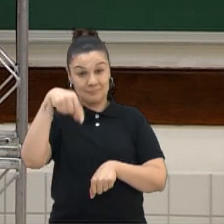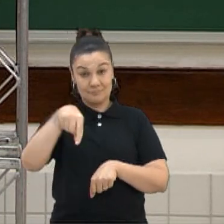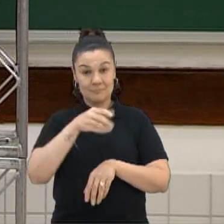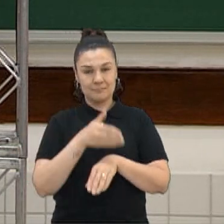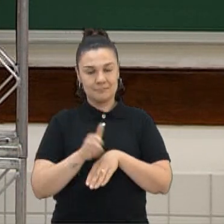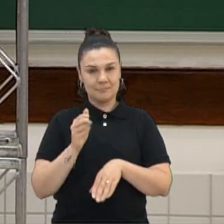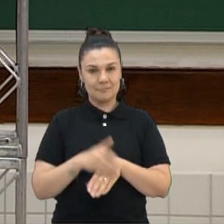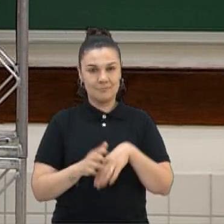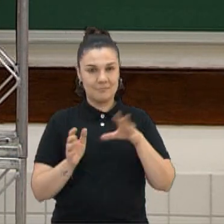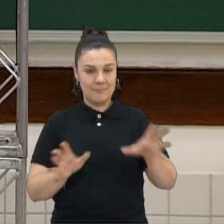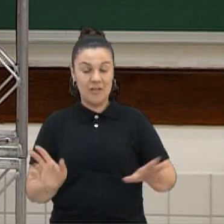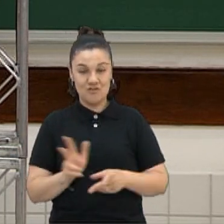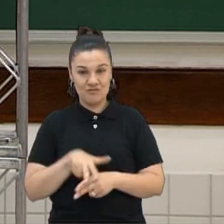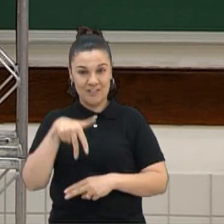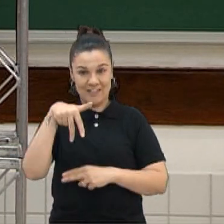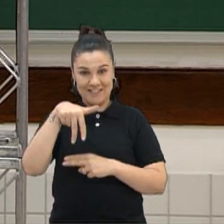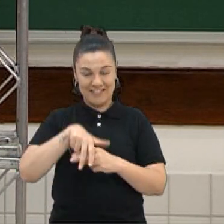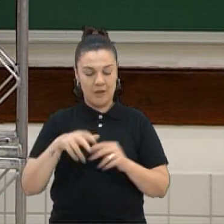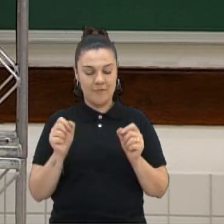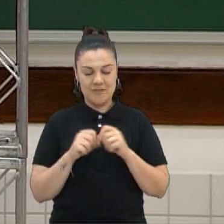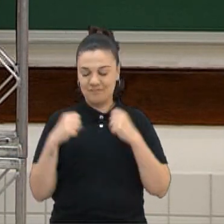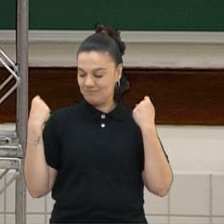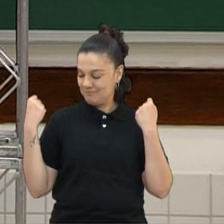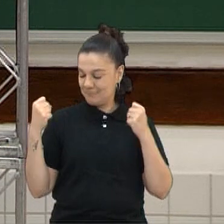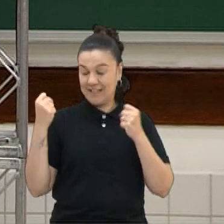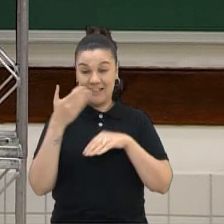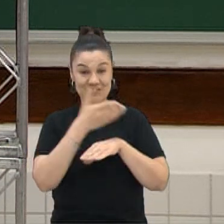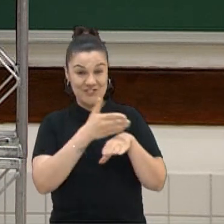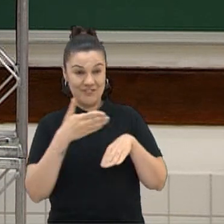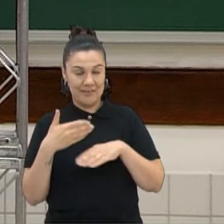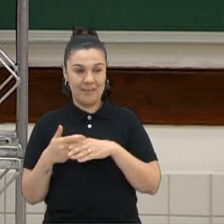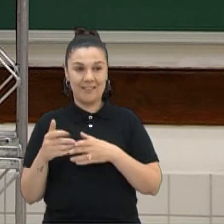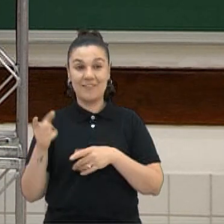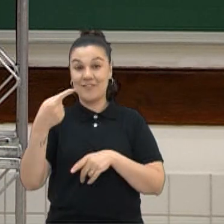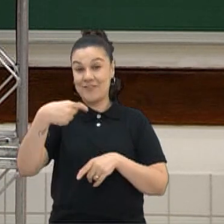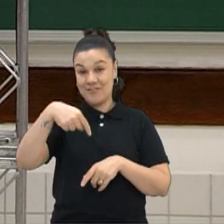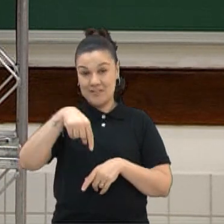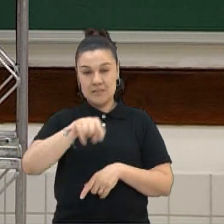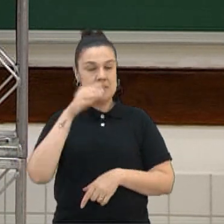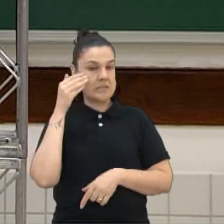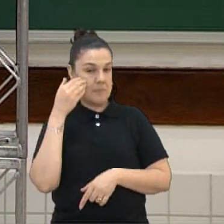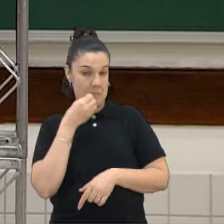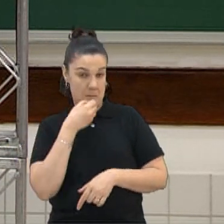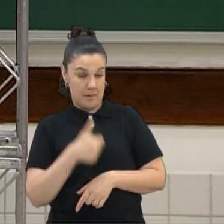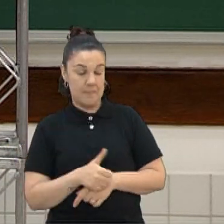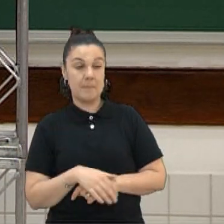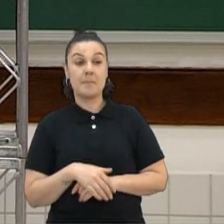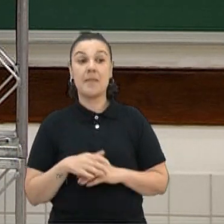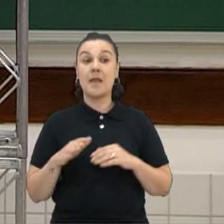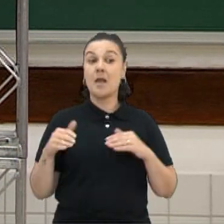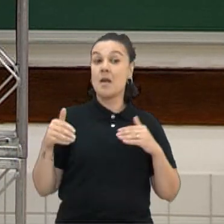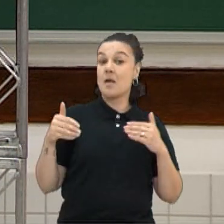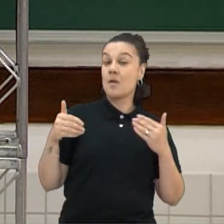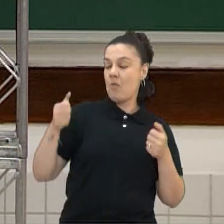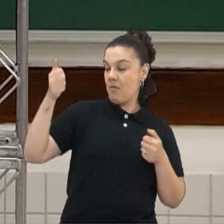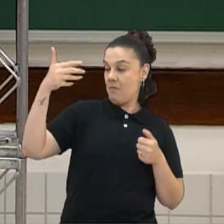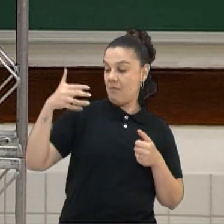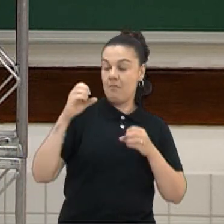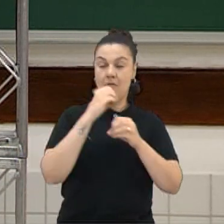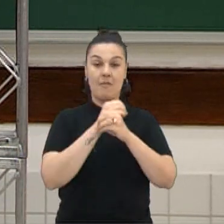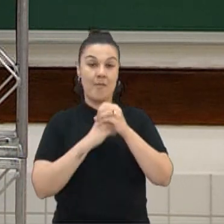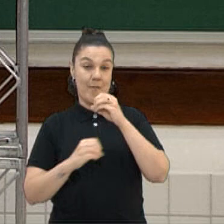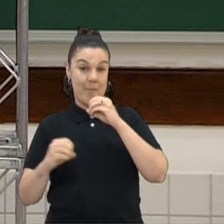ó. Tirar a bunda da cadeira, fazer exercícios, praticar para você mandar bem. Qual dessas